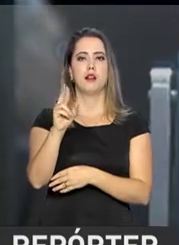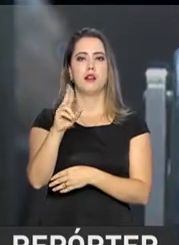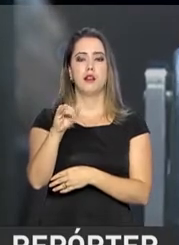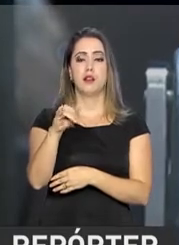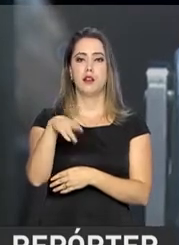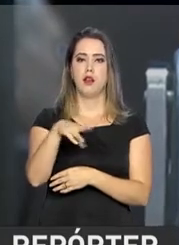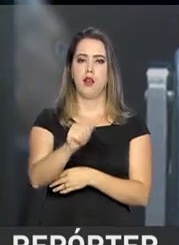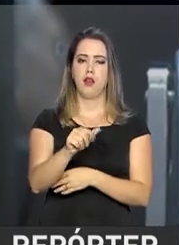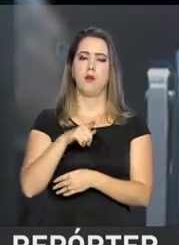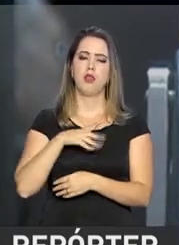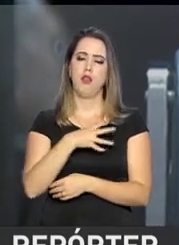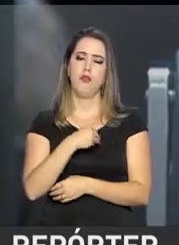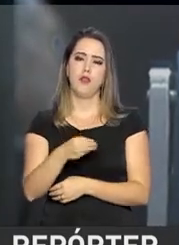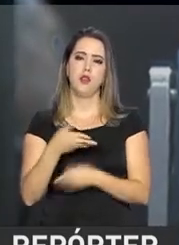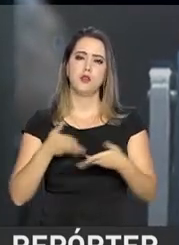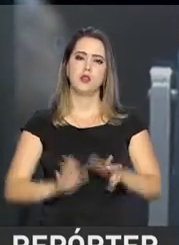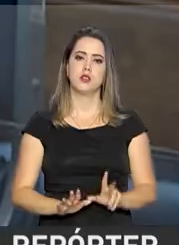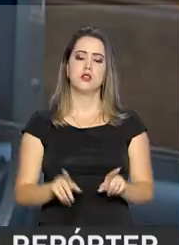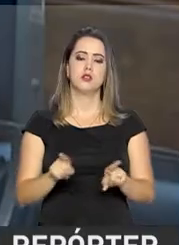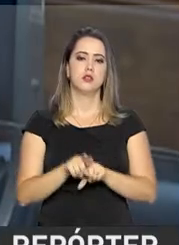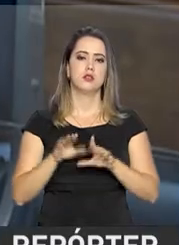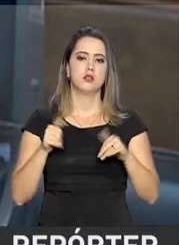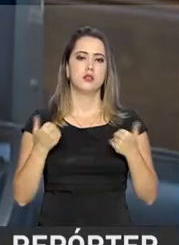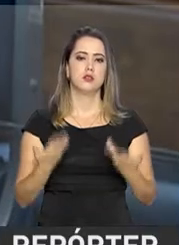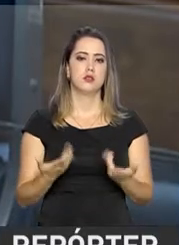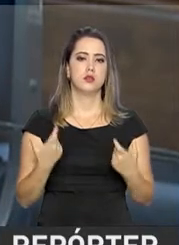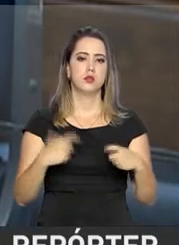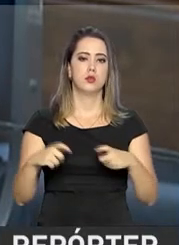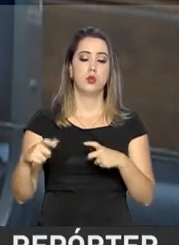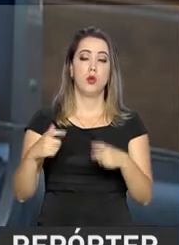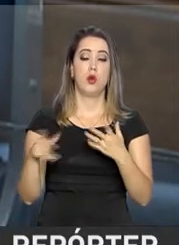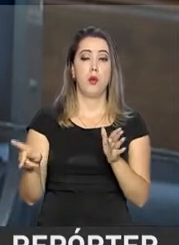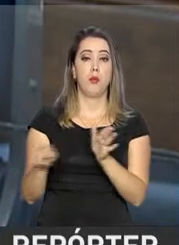nasceram naquele então território federal de Roraima.